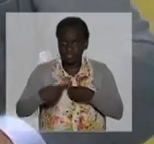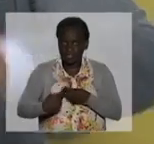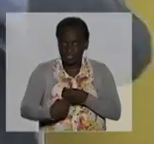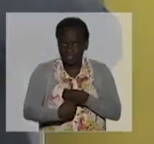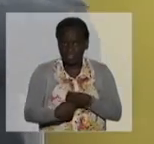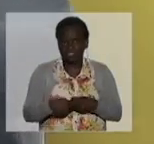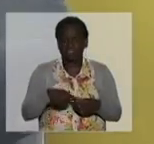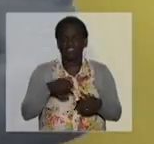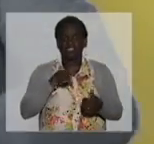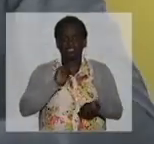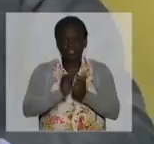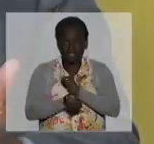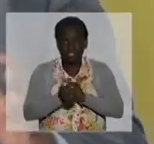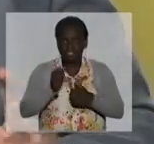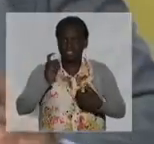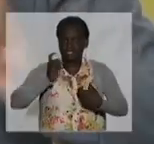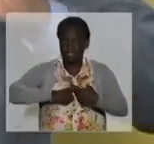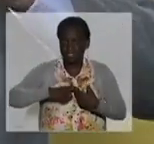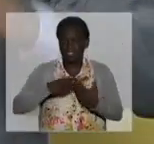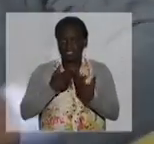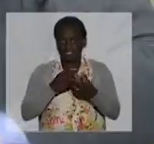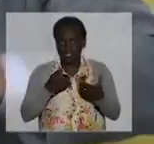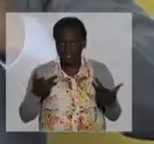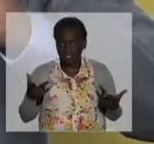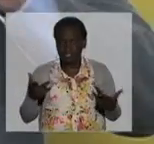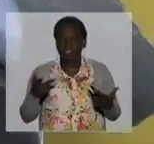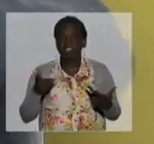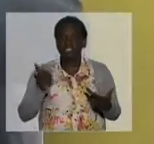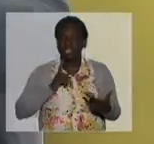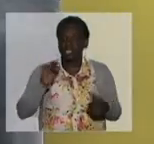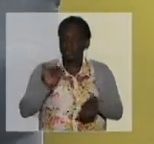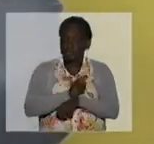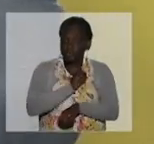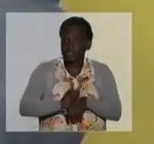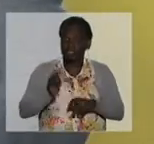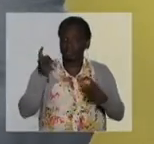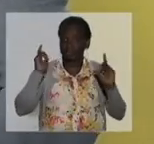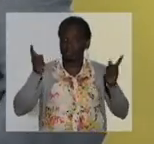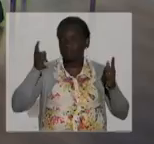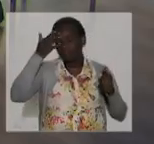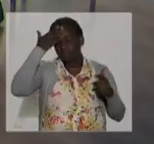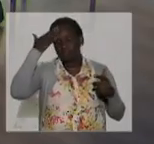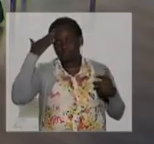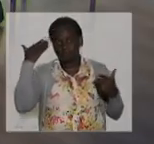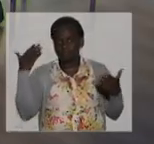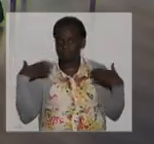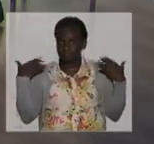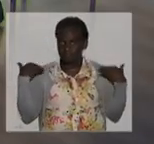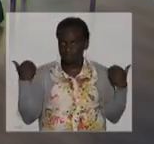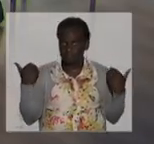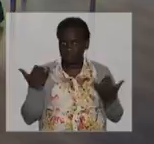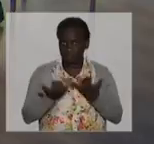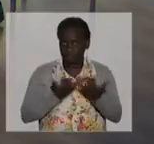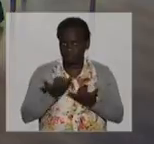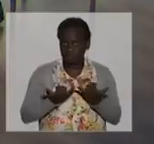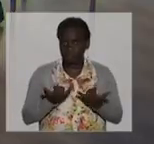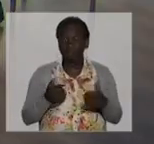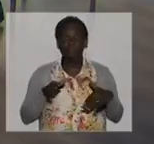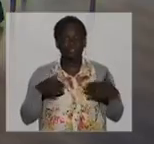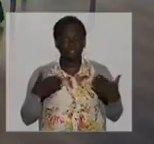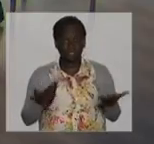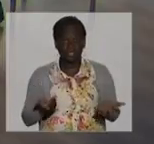subúrbio, sócio-recreativos, também ofereciam alternativas de lazer. Então, eu,